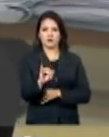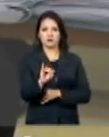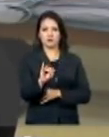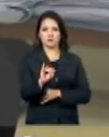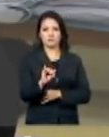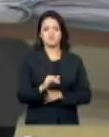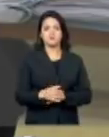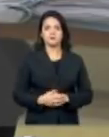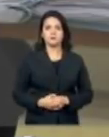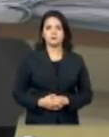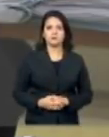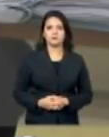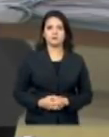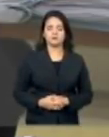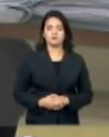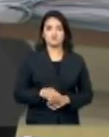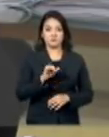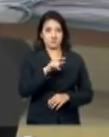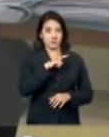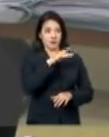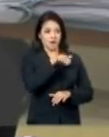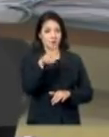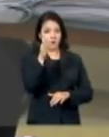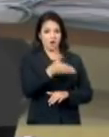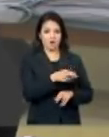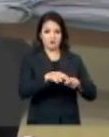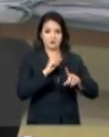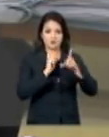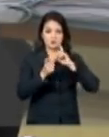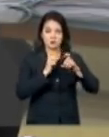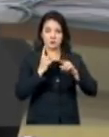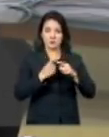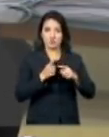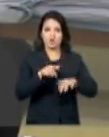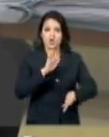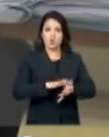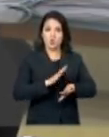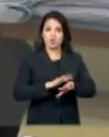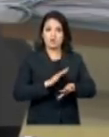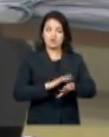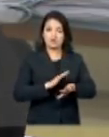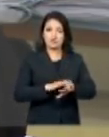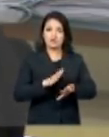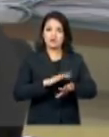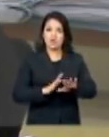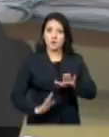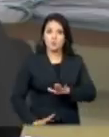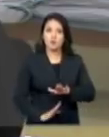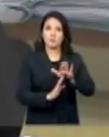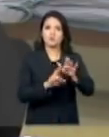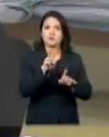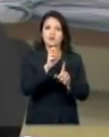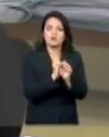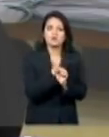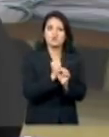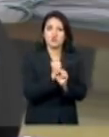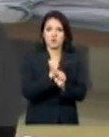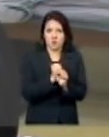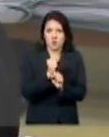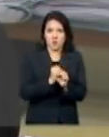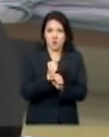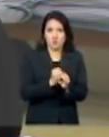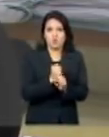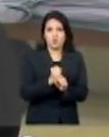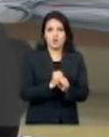serão lá pra administração quando decorrido o prazo decadencial de cinco anos